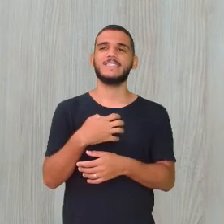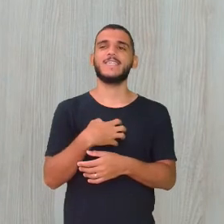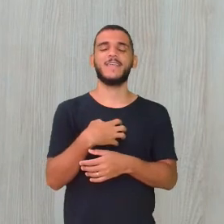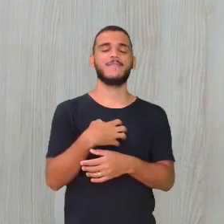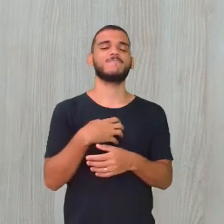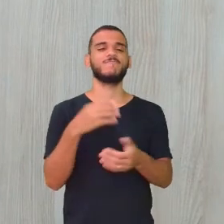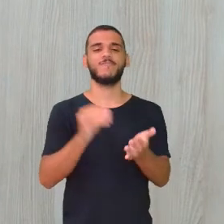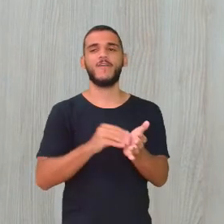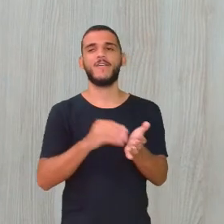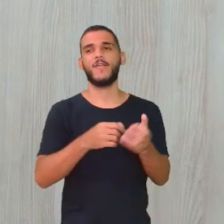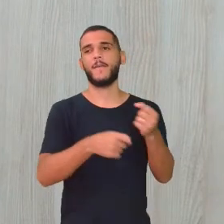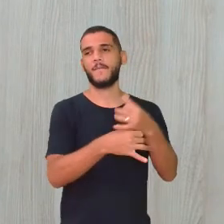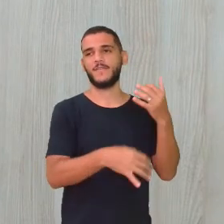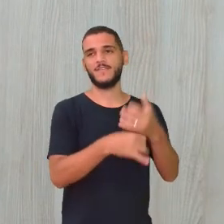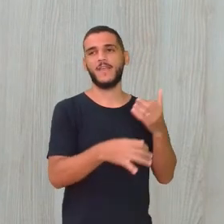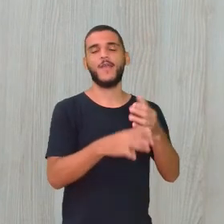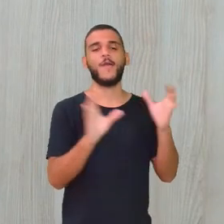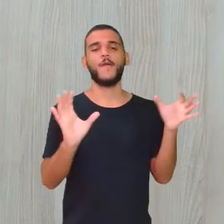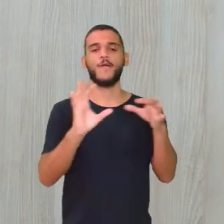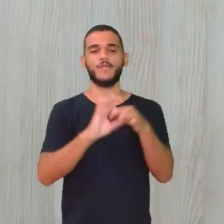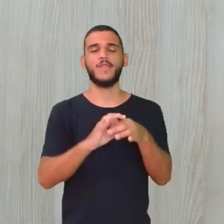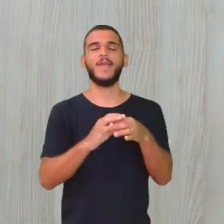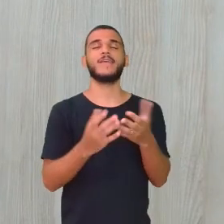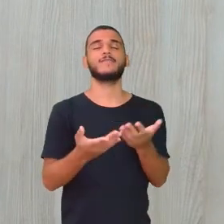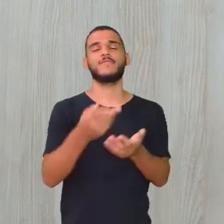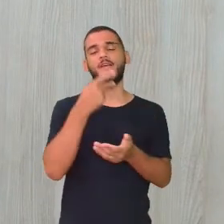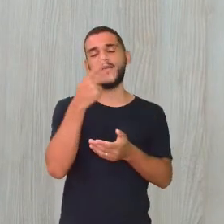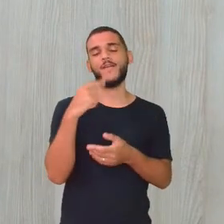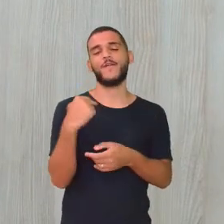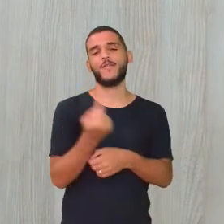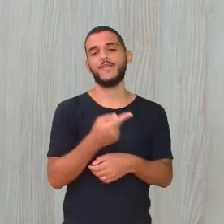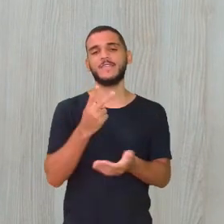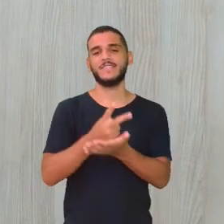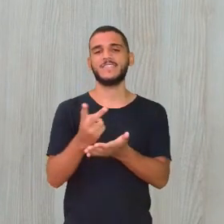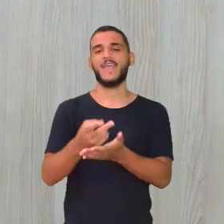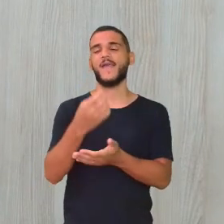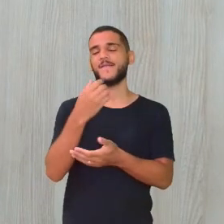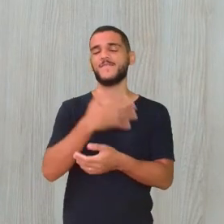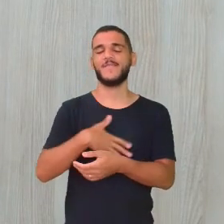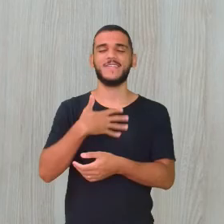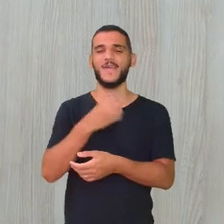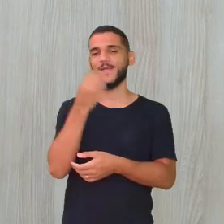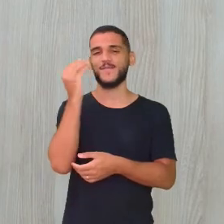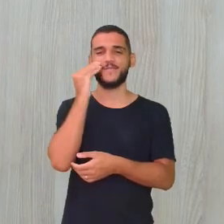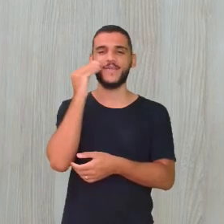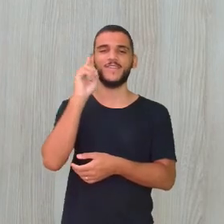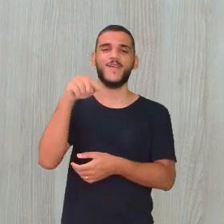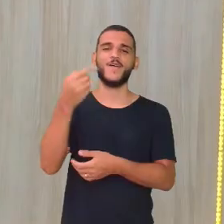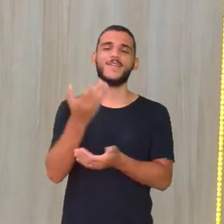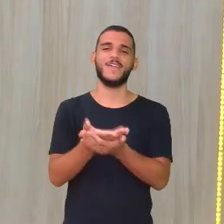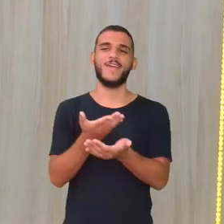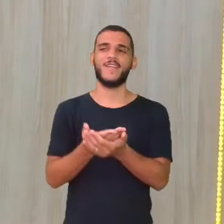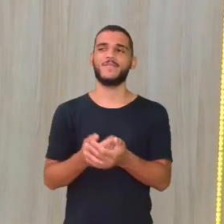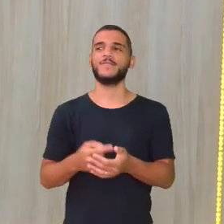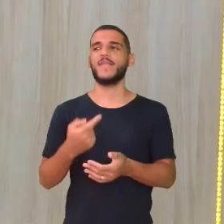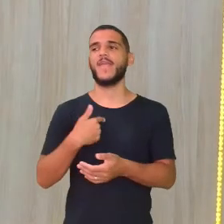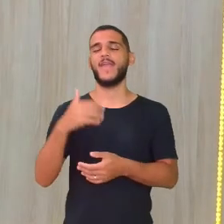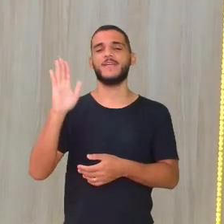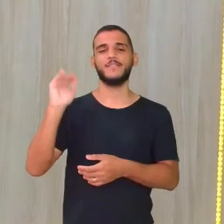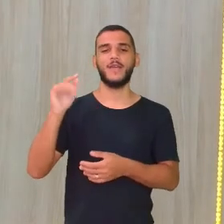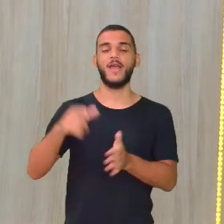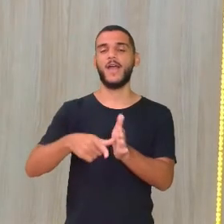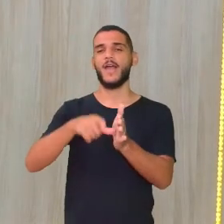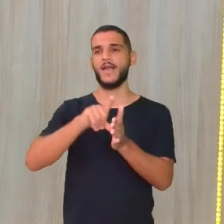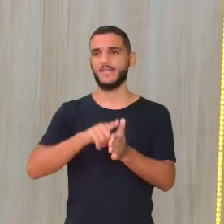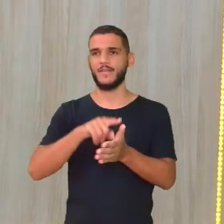chat, então se conectem, falem com a gente. Como sempre, foi um prazer estar aqui. Um beijo, até a próxima. É isso, minha gente. Eu vou embora também, mas